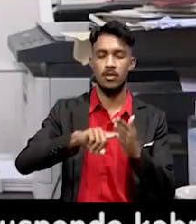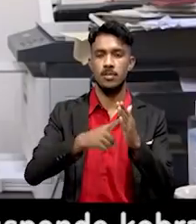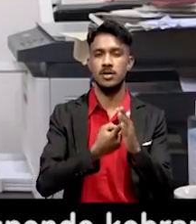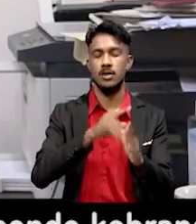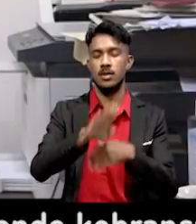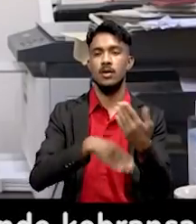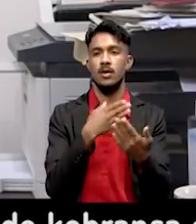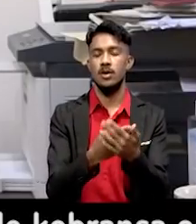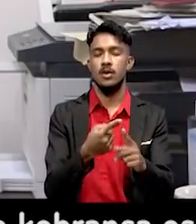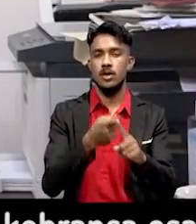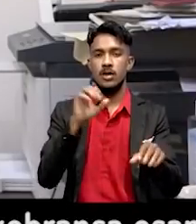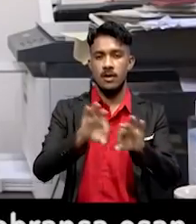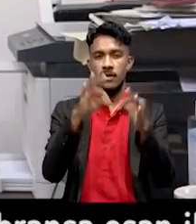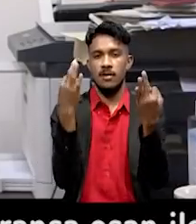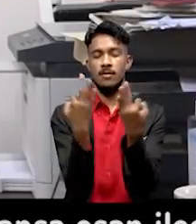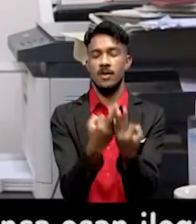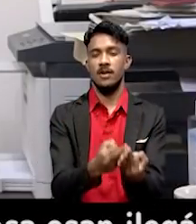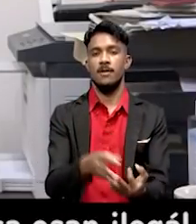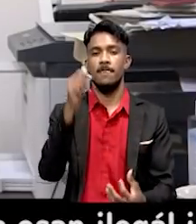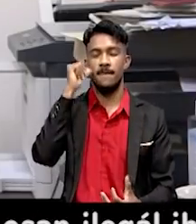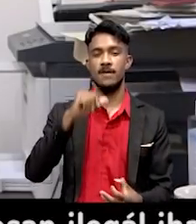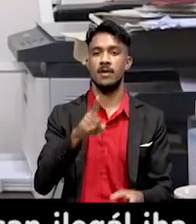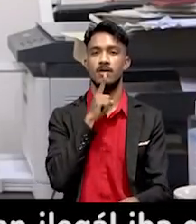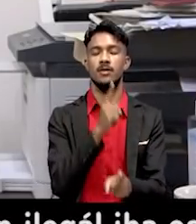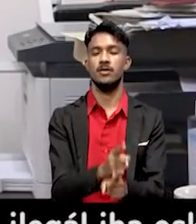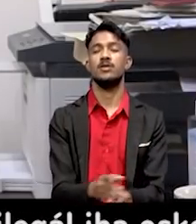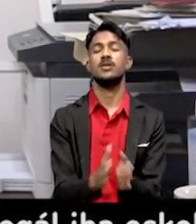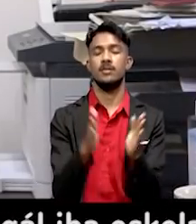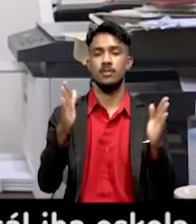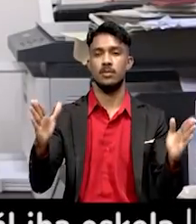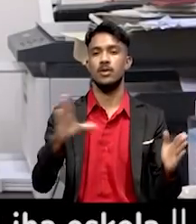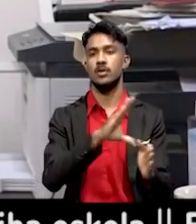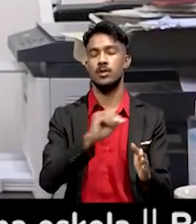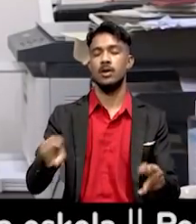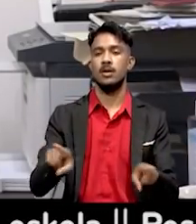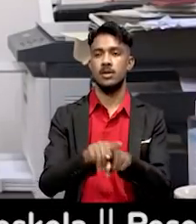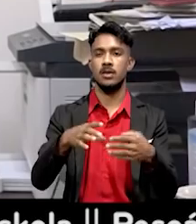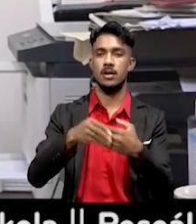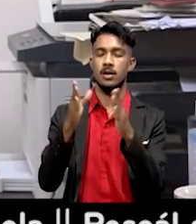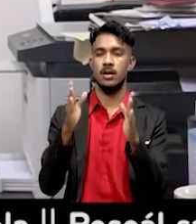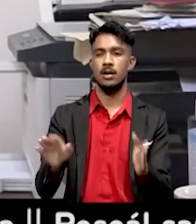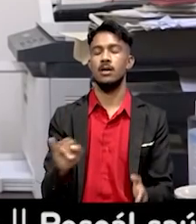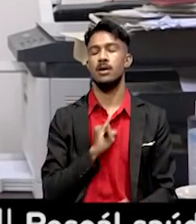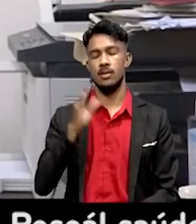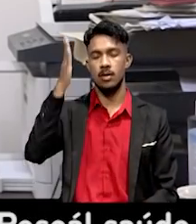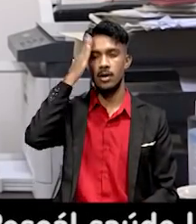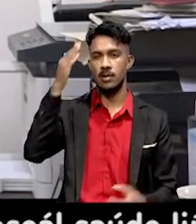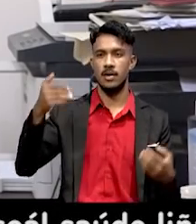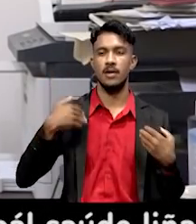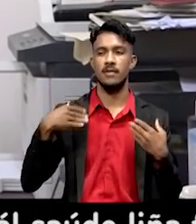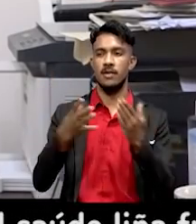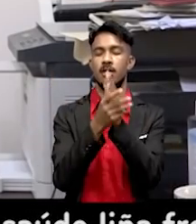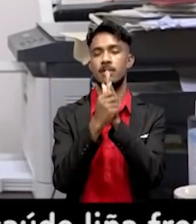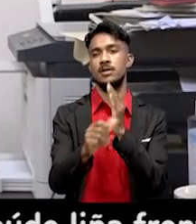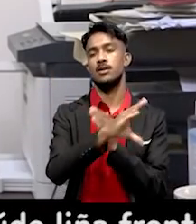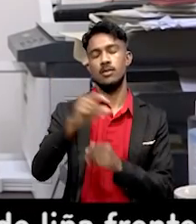kere usi familia, dare kata feto, de facto se sai bo, se sai lider, hanoi kata iha habilidade, iha capacidade, iha